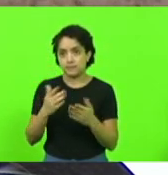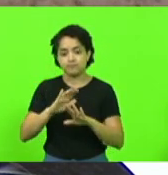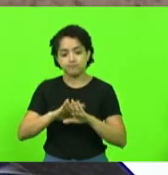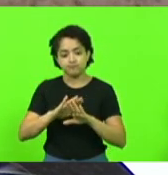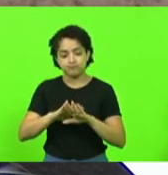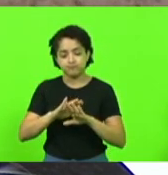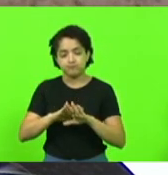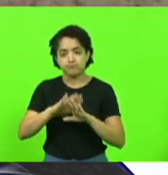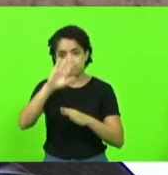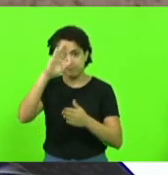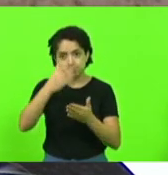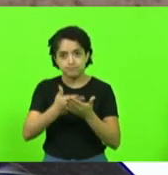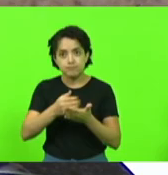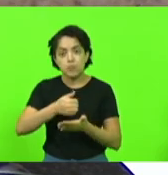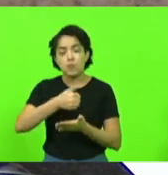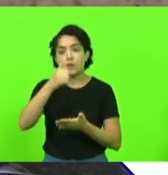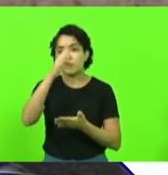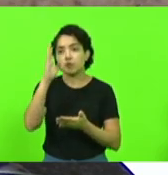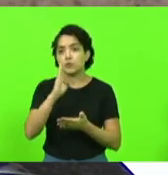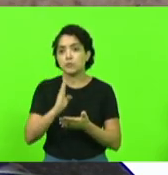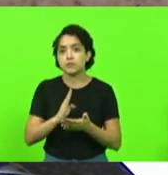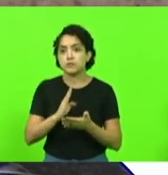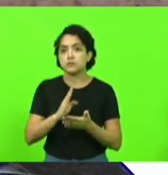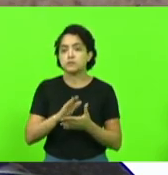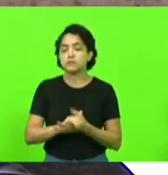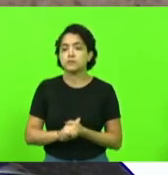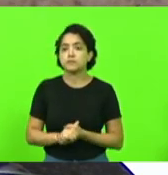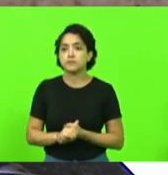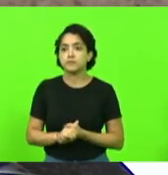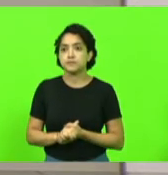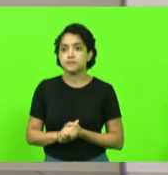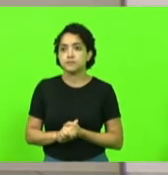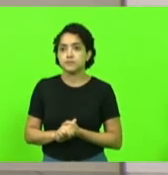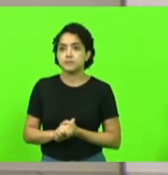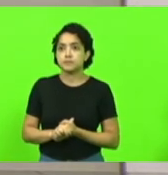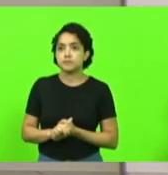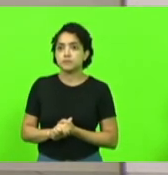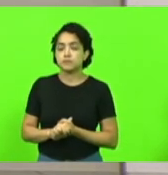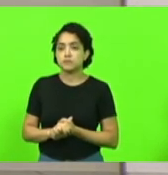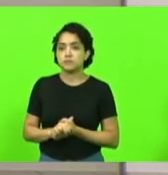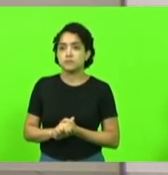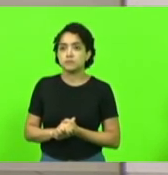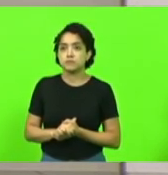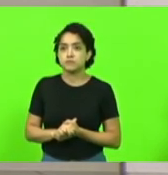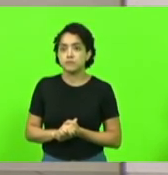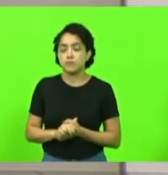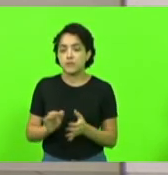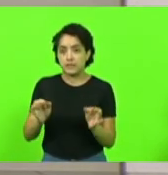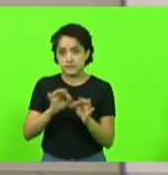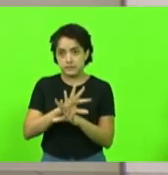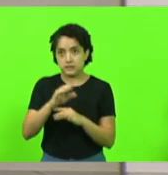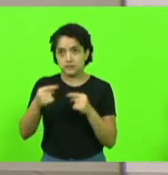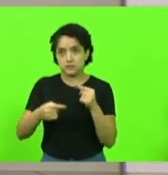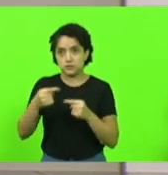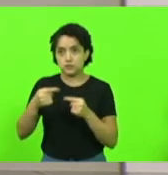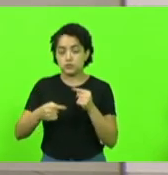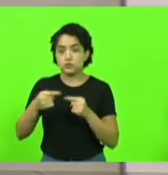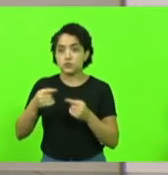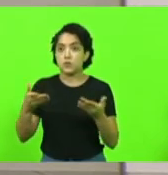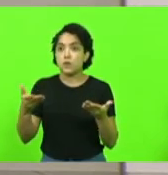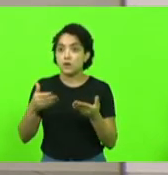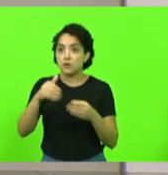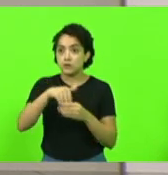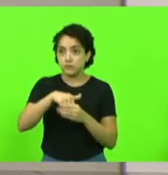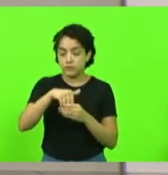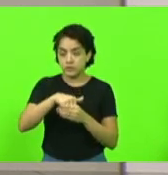que é o melhor para o Brasil se tornar um país próspero. Muito obrigado, presidente. Cerrada a discussão. Em